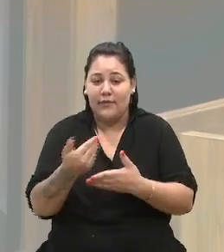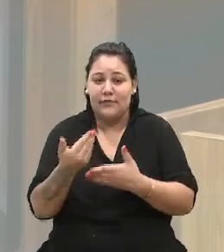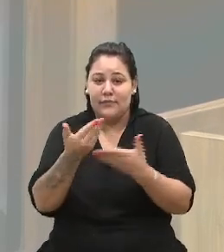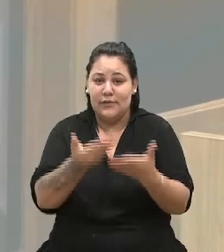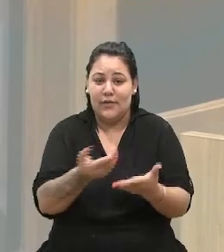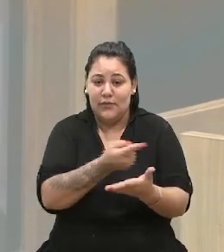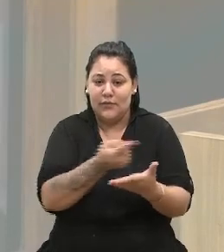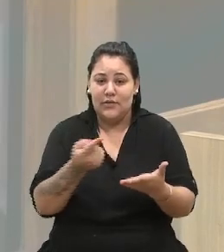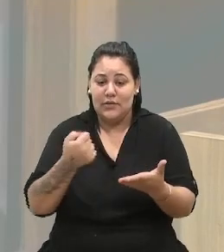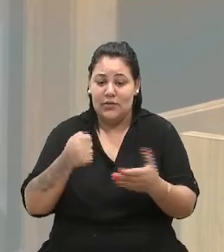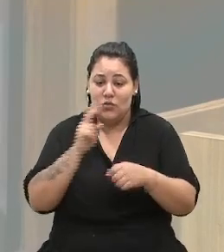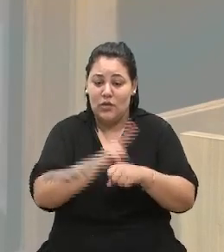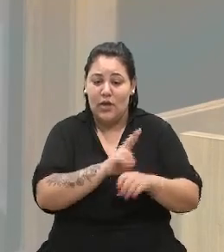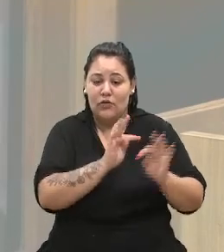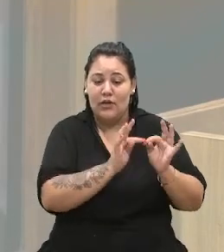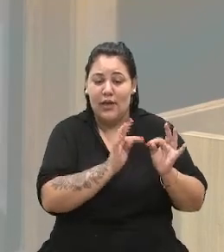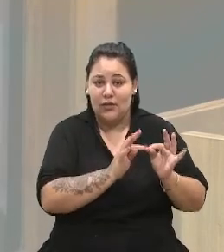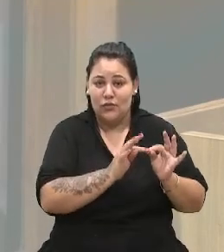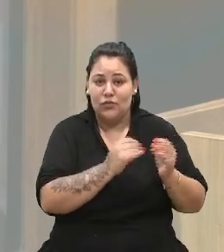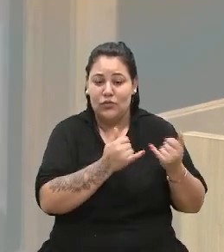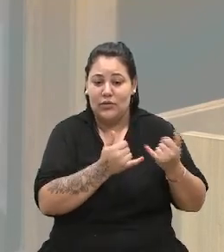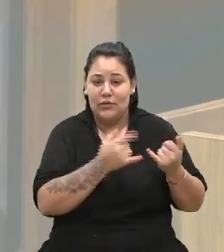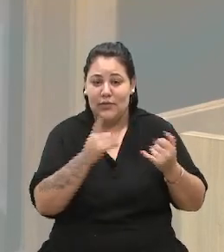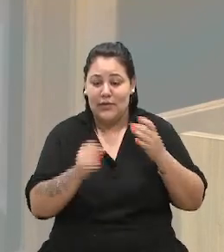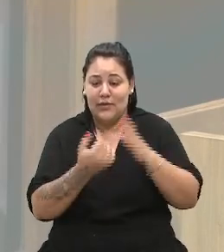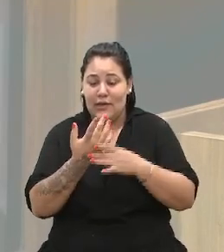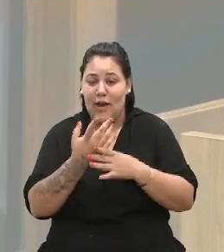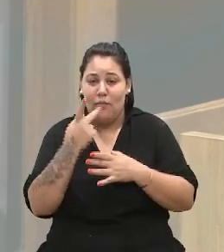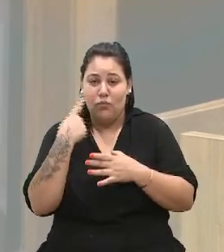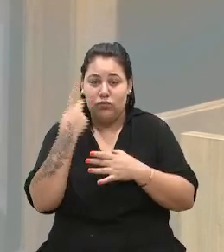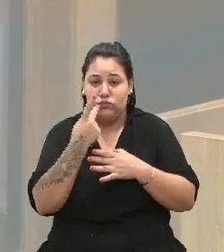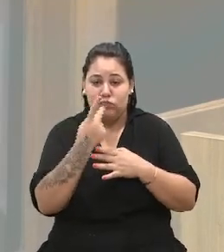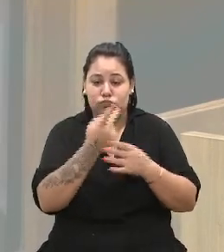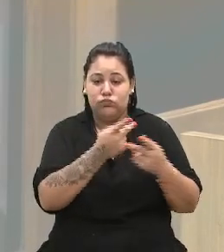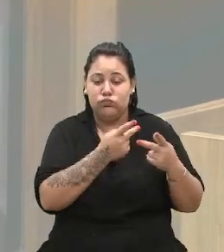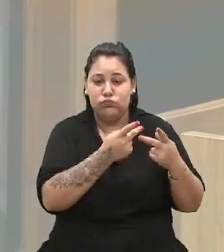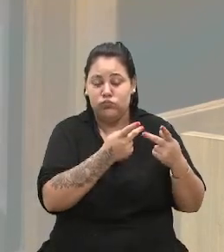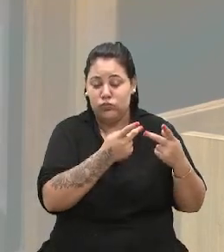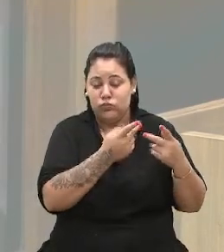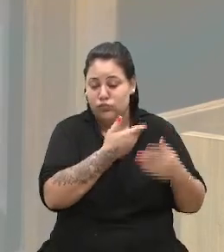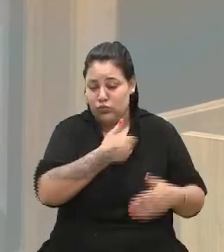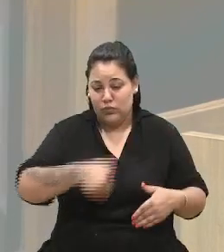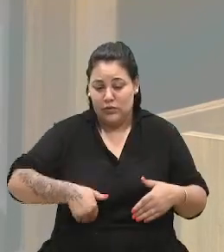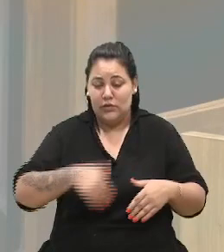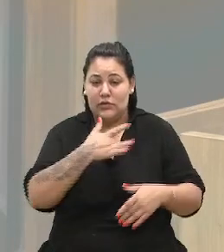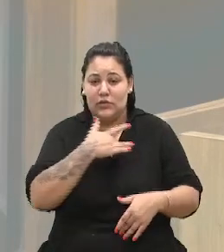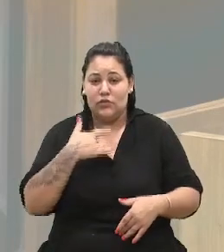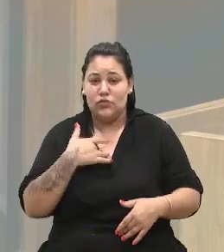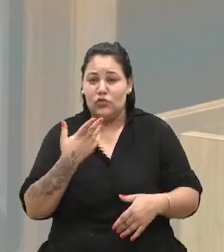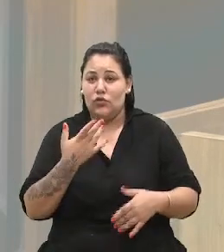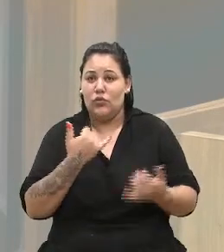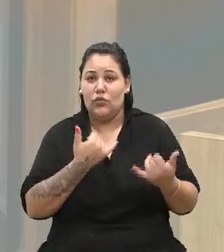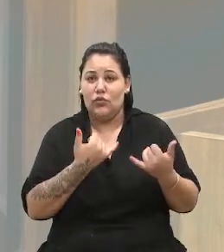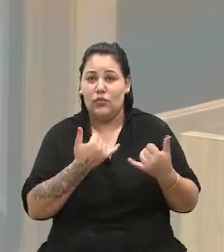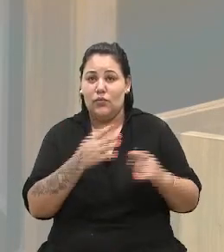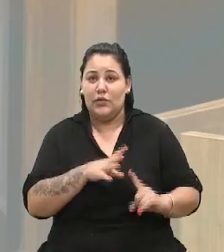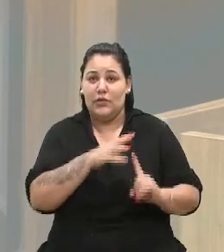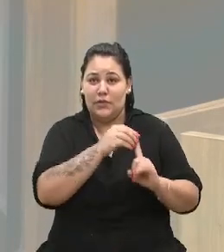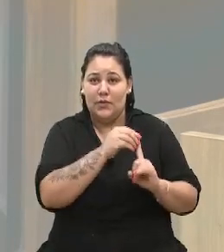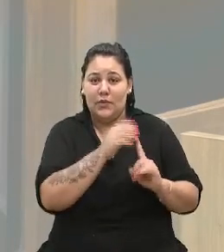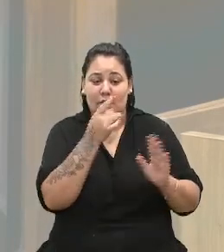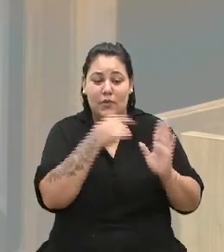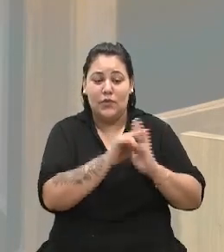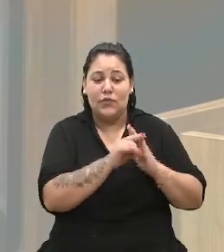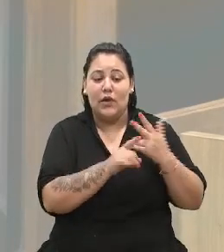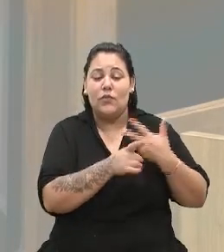técnico para quando for estabelecer políticas públicas de saúde. Ou, inclusive, quando forem questionar o Executivo como